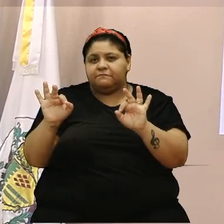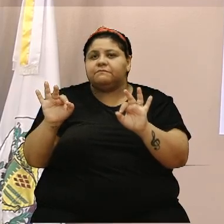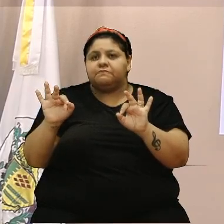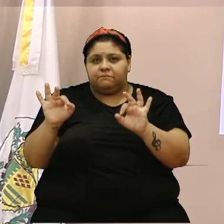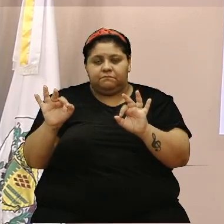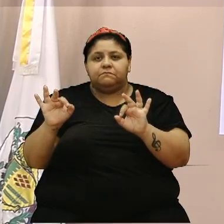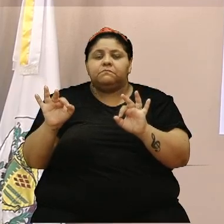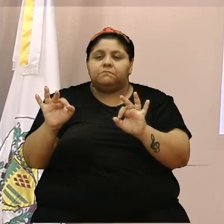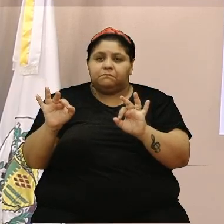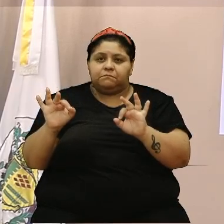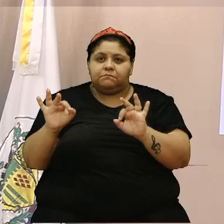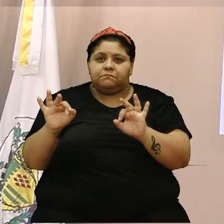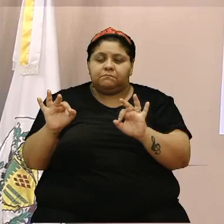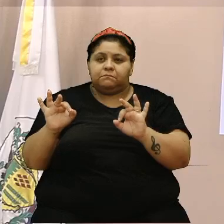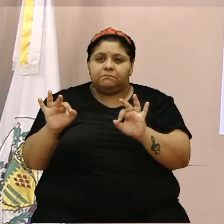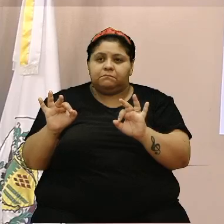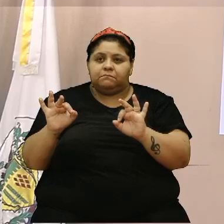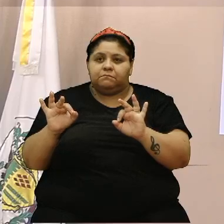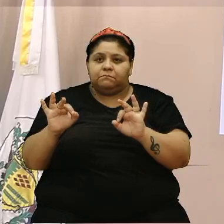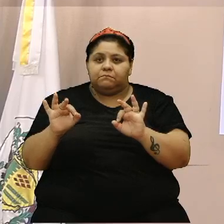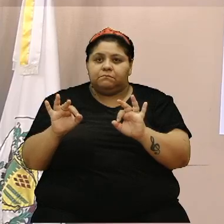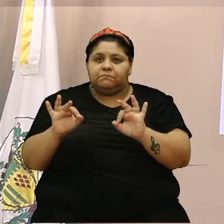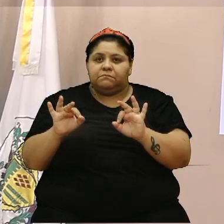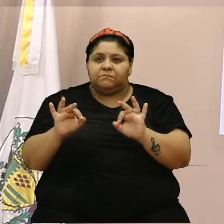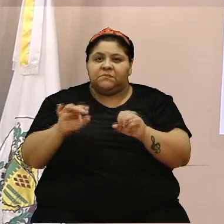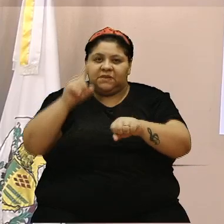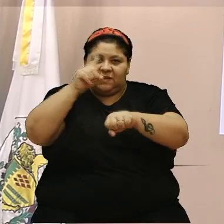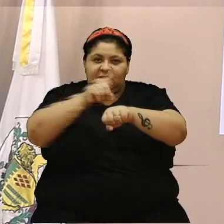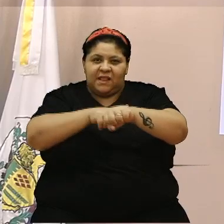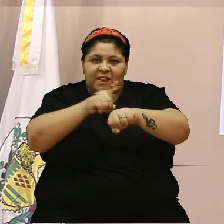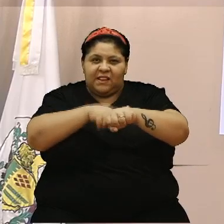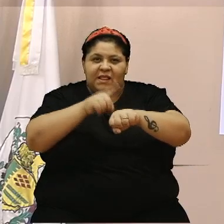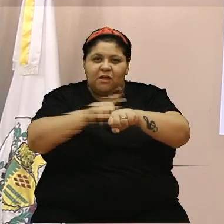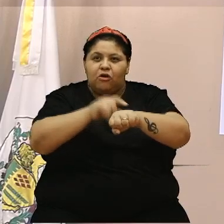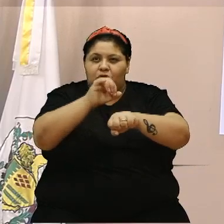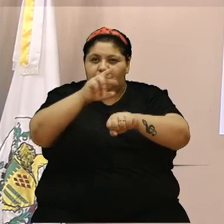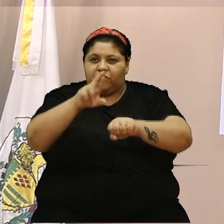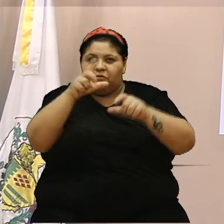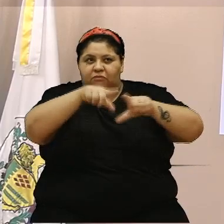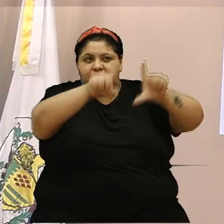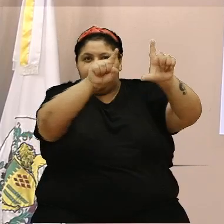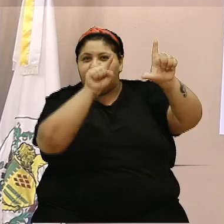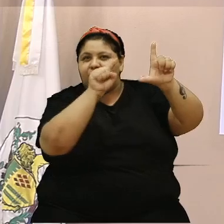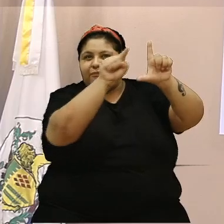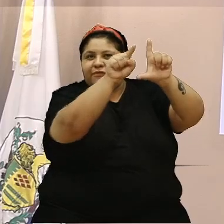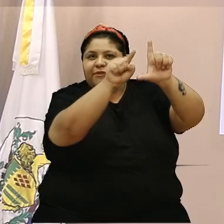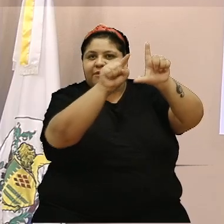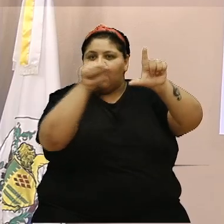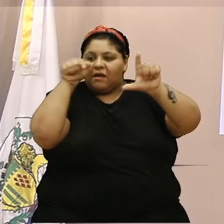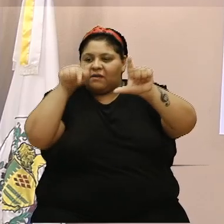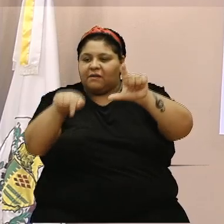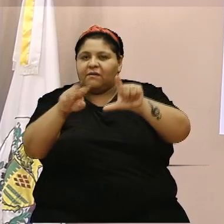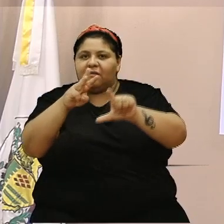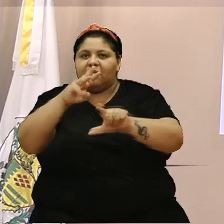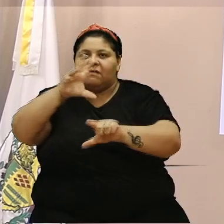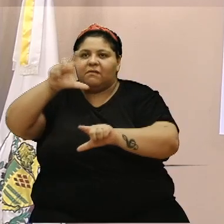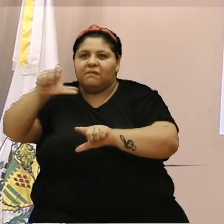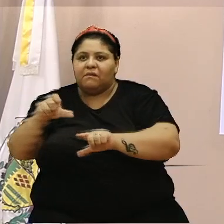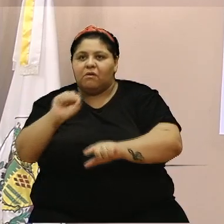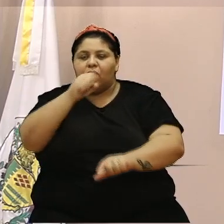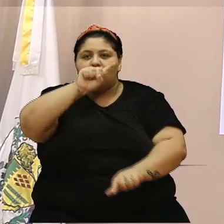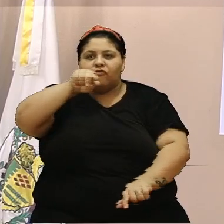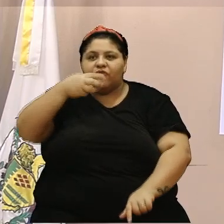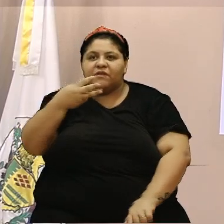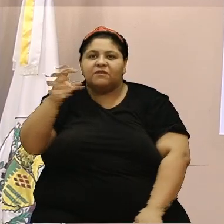simplesinha de colocar lá no seu momento de declaração. 3 milhões,